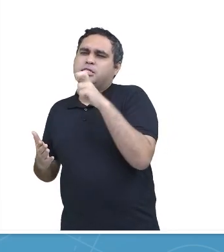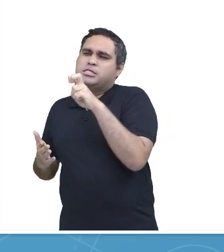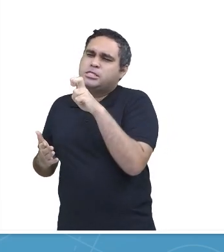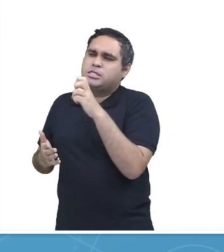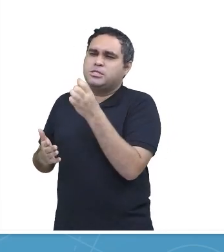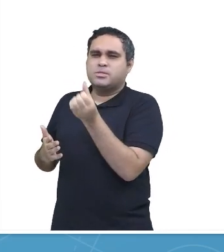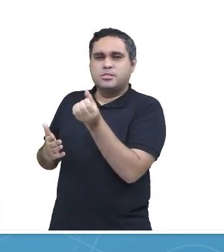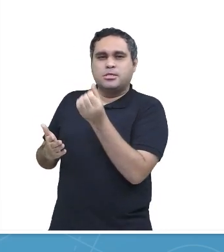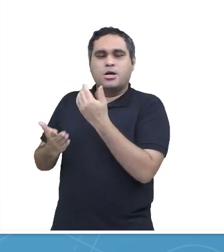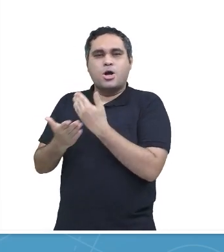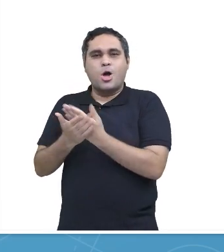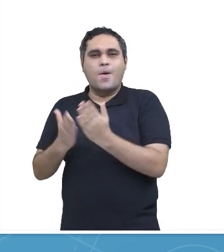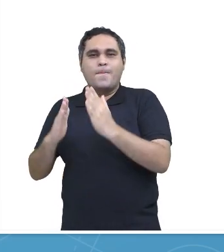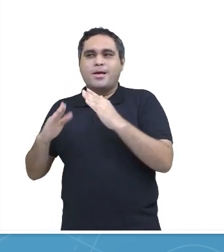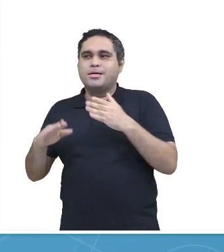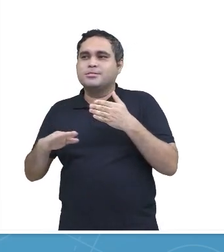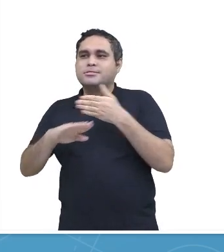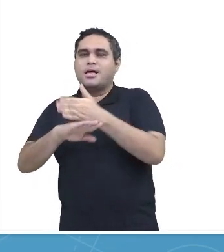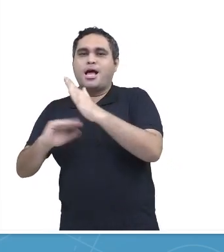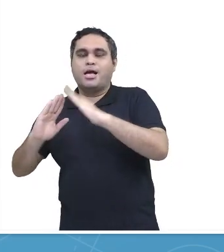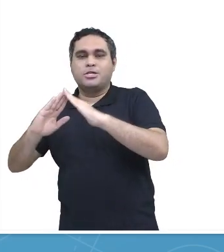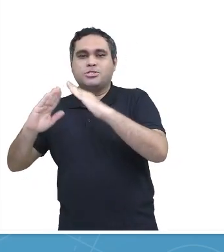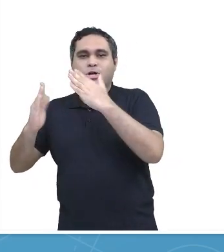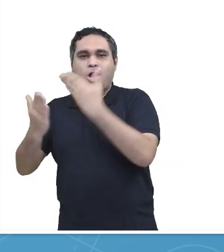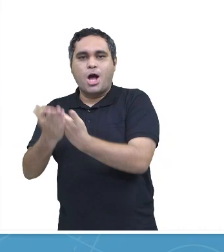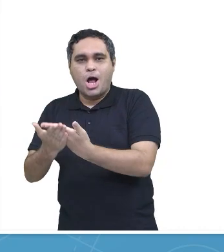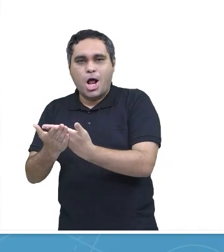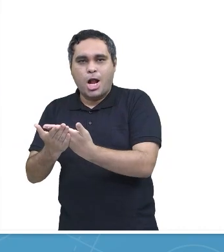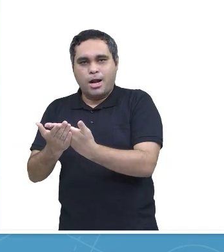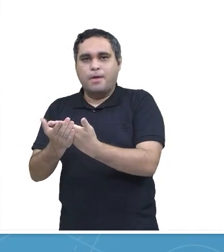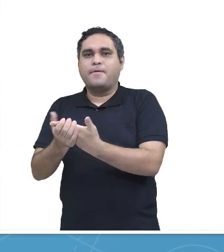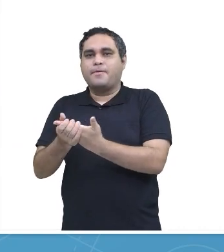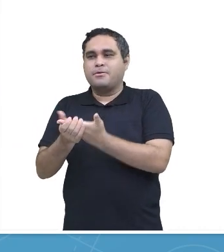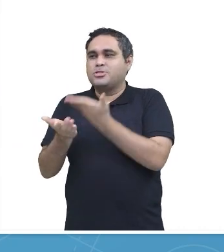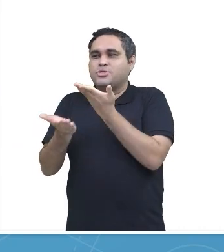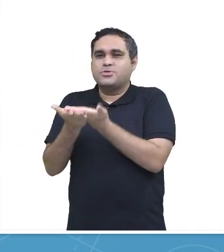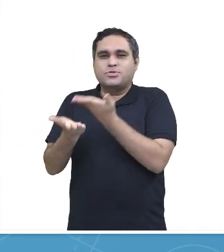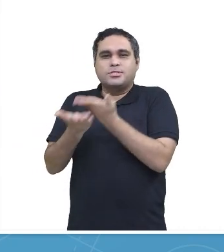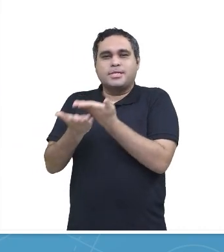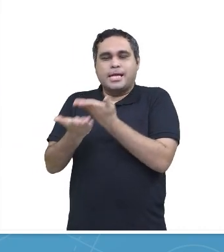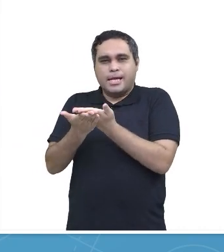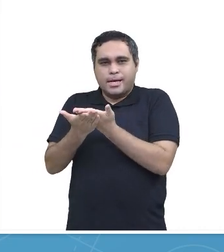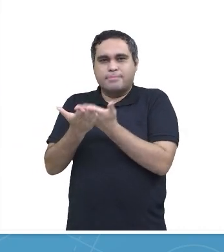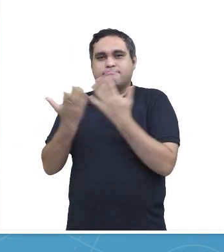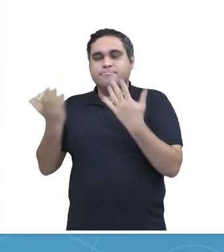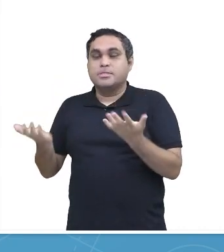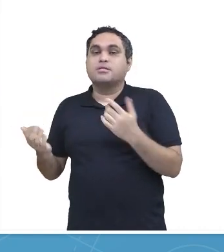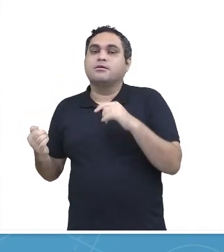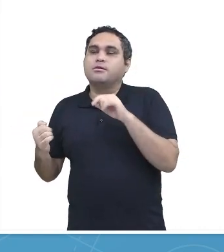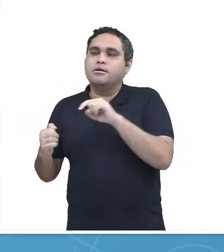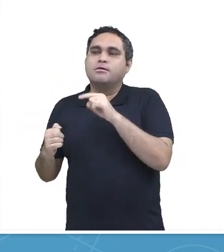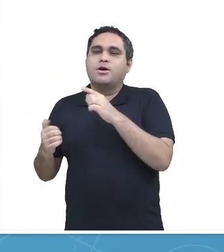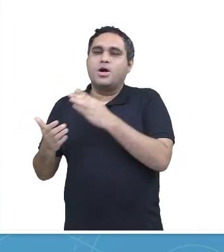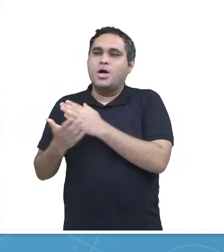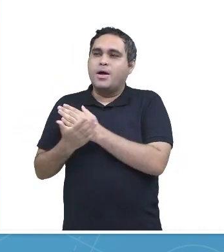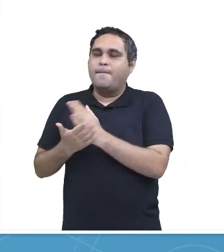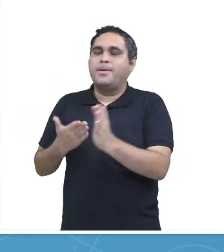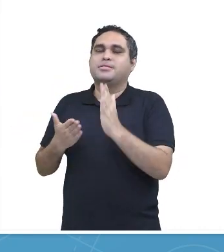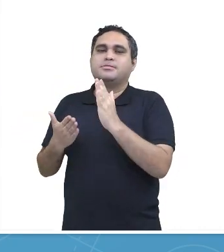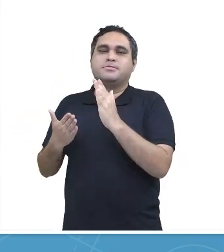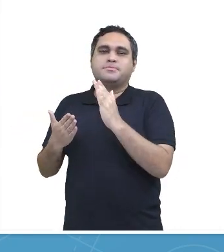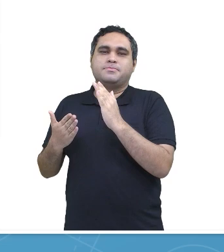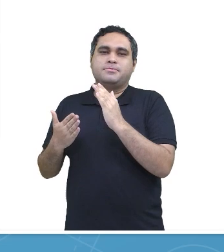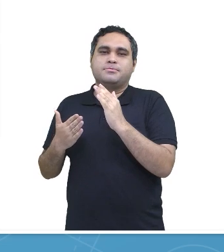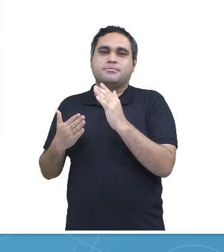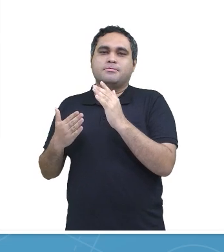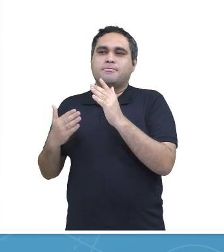idade, a criança então começa a entrar para o universo escolar e aí começa então aquela jornada